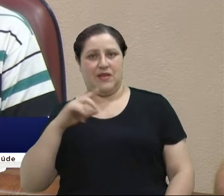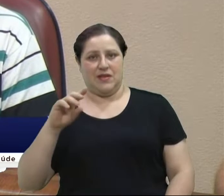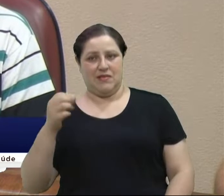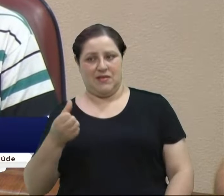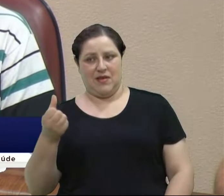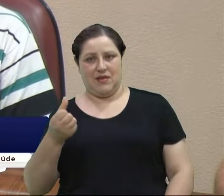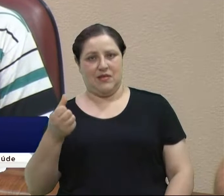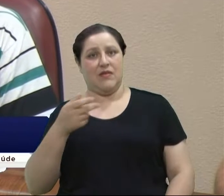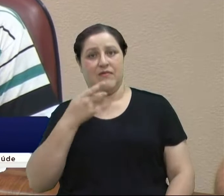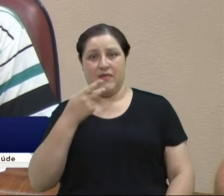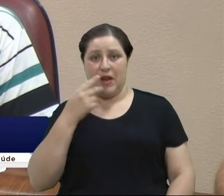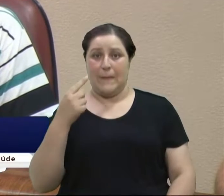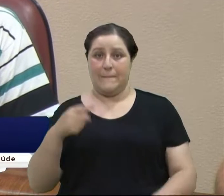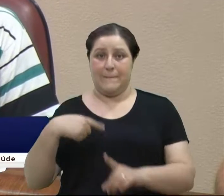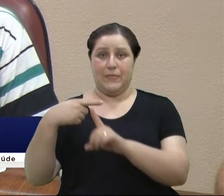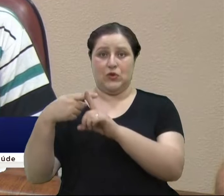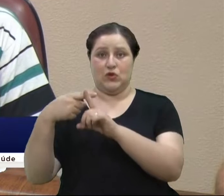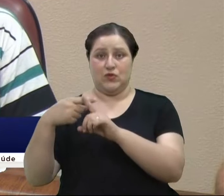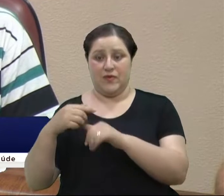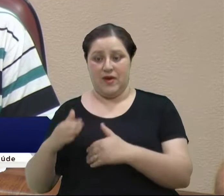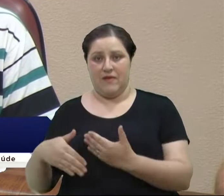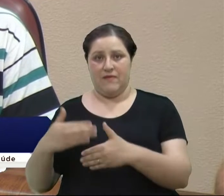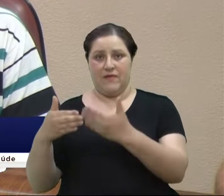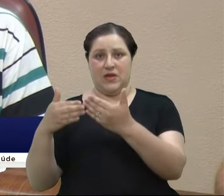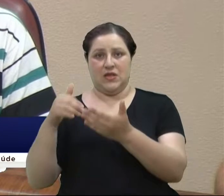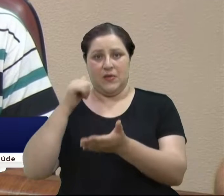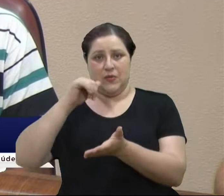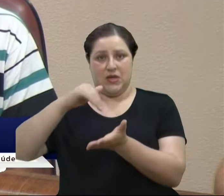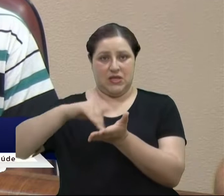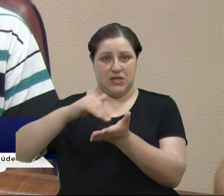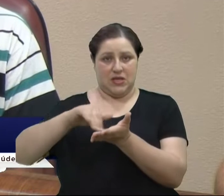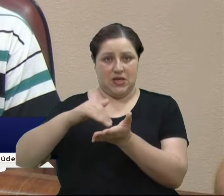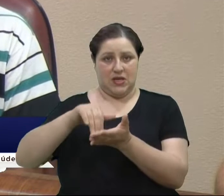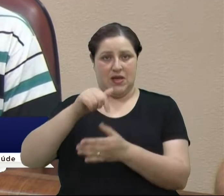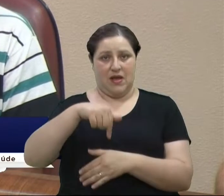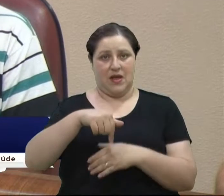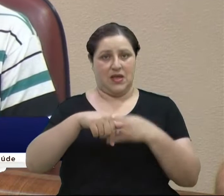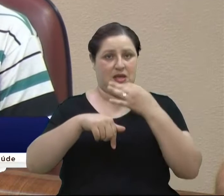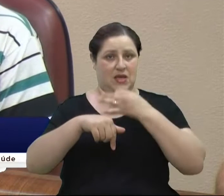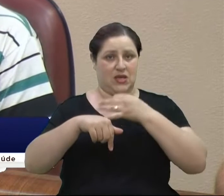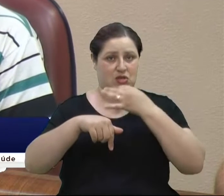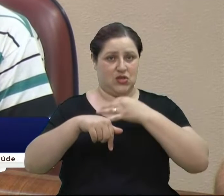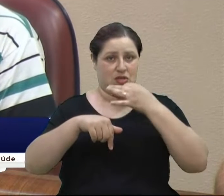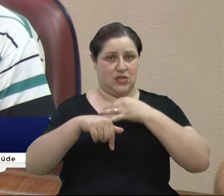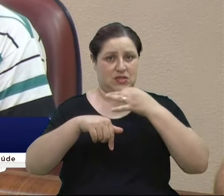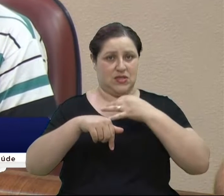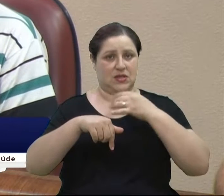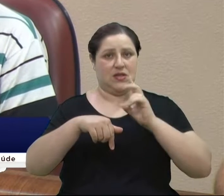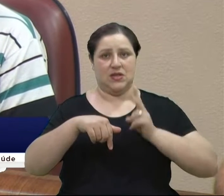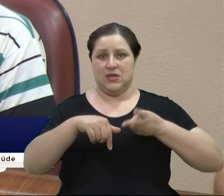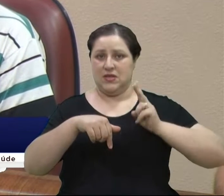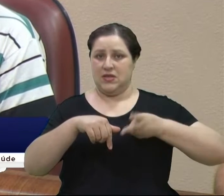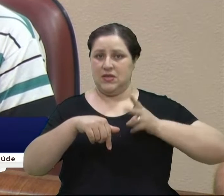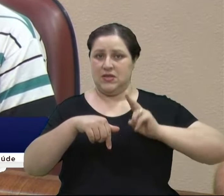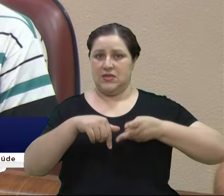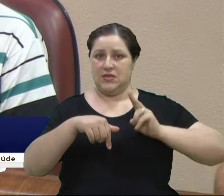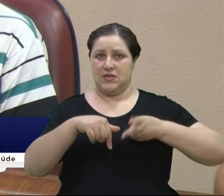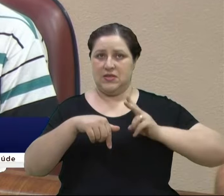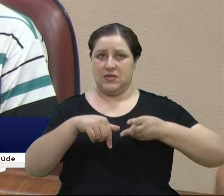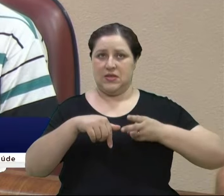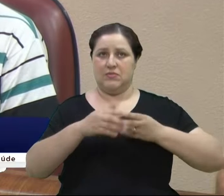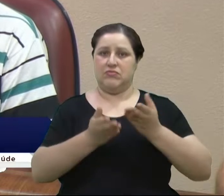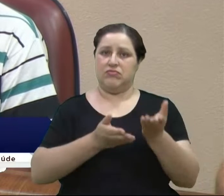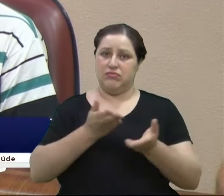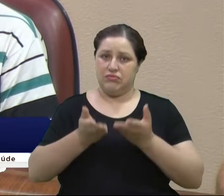pontuar que é positivo, com avanço, a Secretaria Municipal de Saúde de Caxias do Sul, sempre prestativa